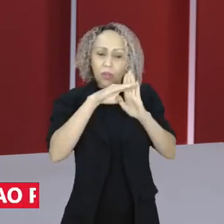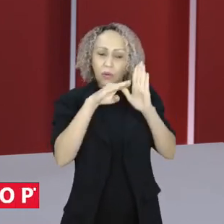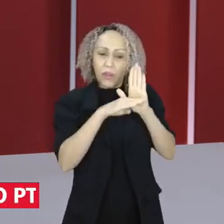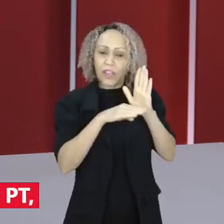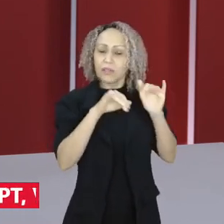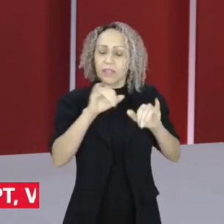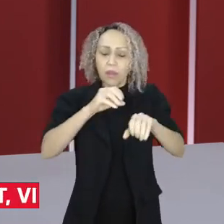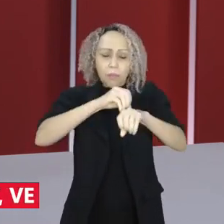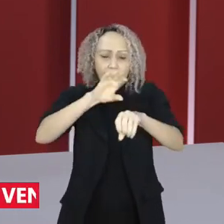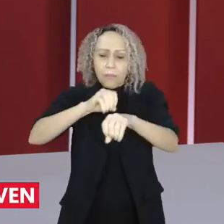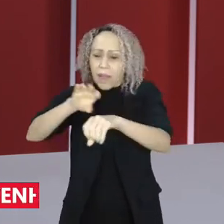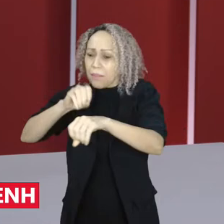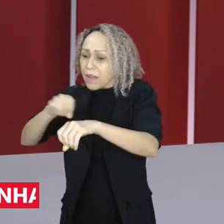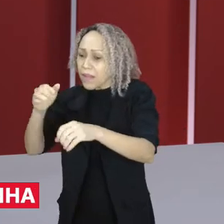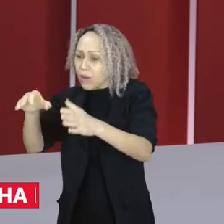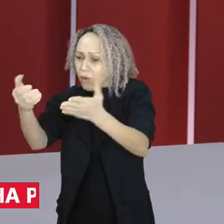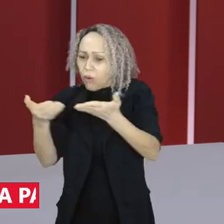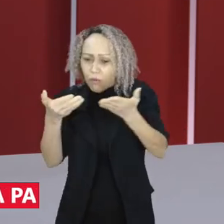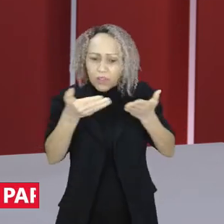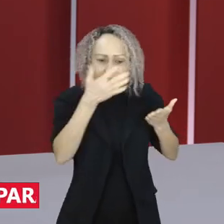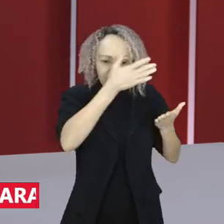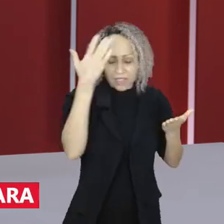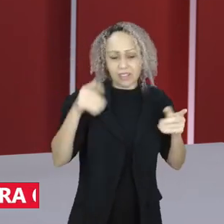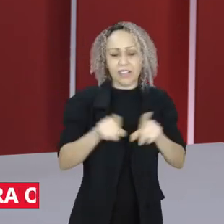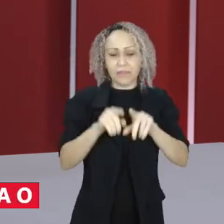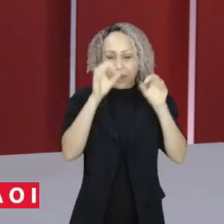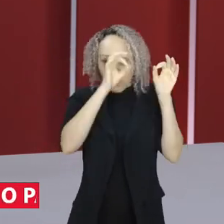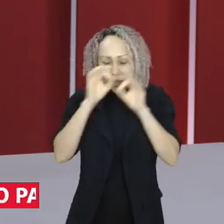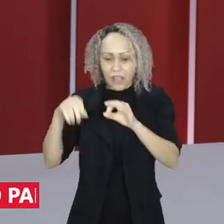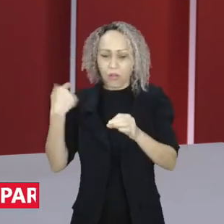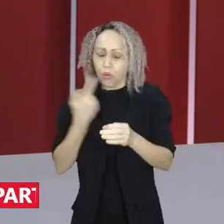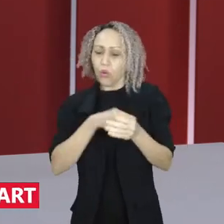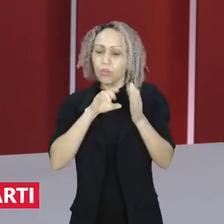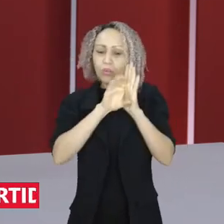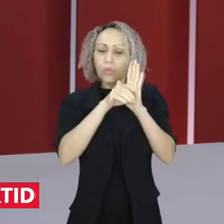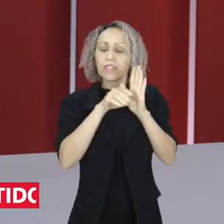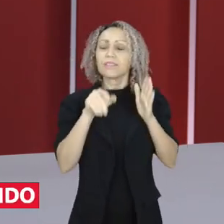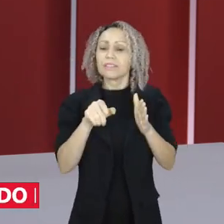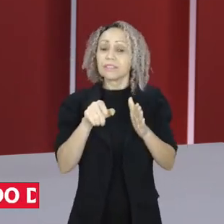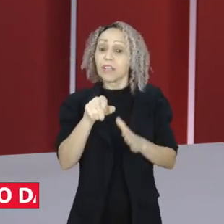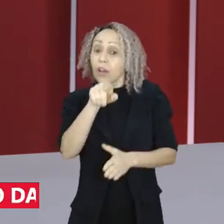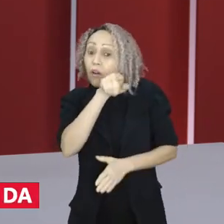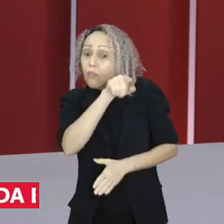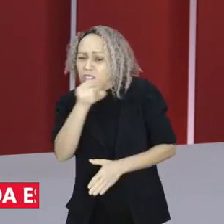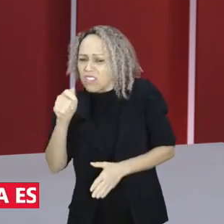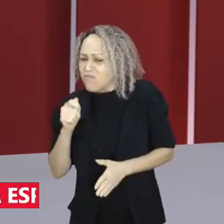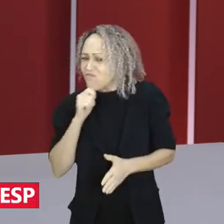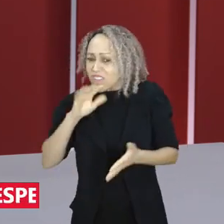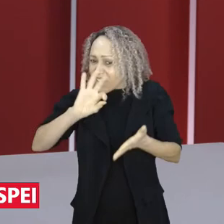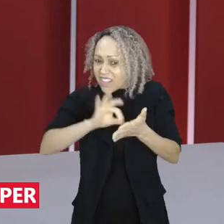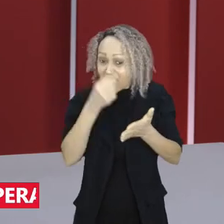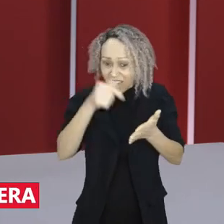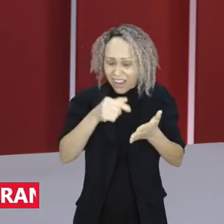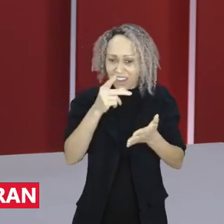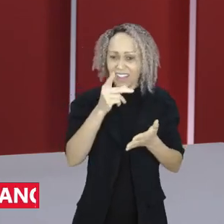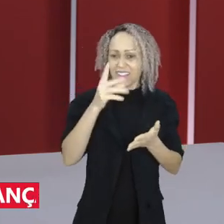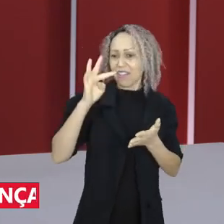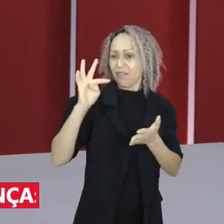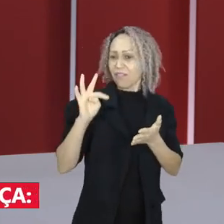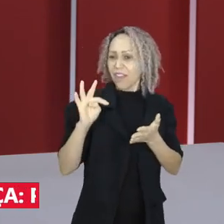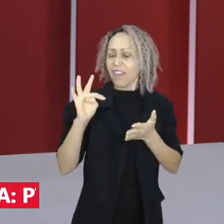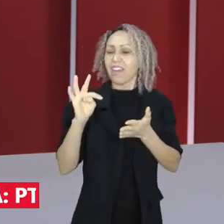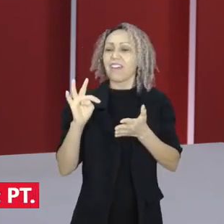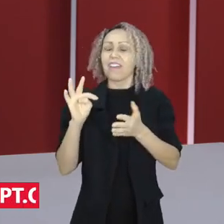e você que ainda não se inscreveu na nossa TV tá agora aproveita para se inscrever e ativar o Sininho de